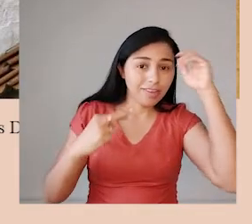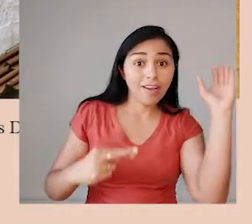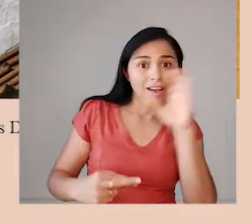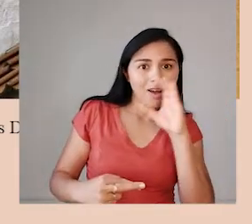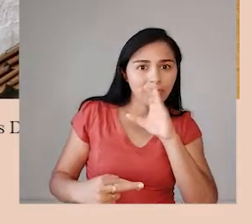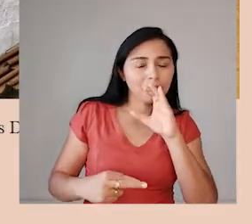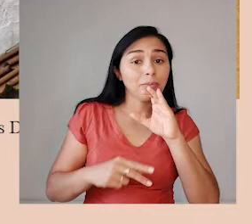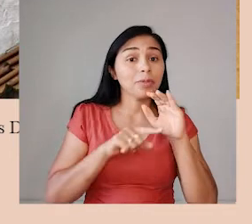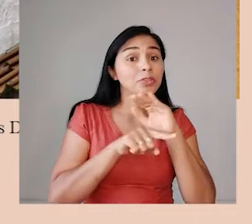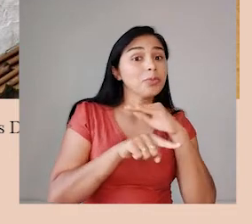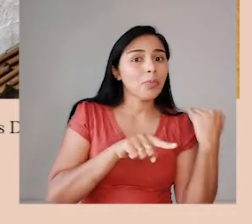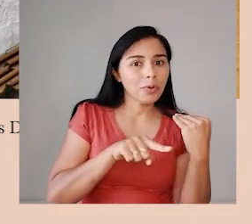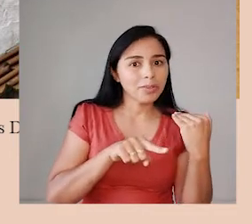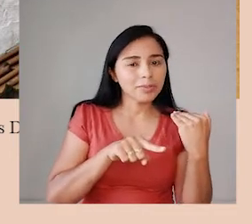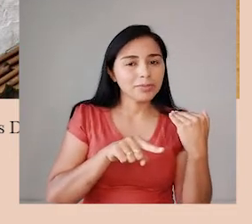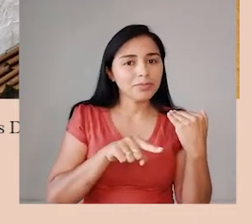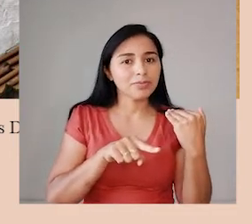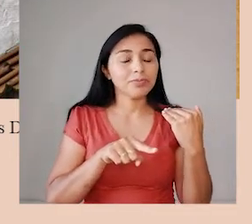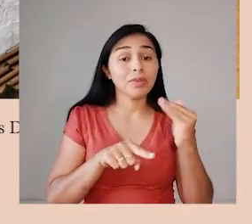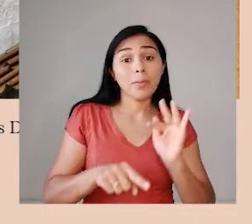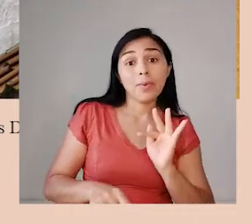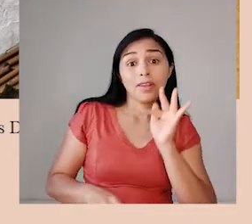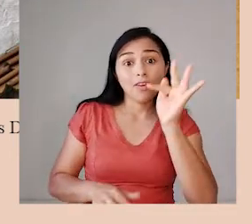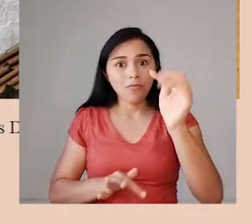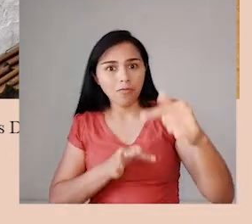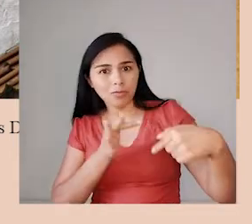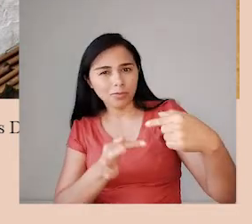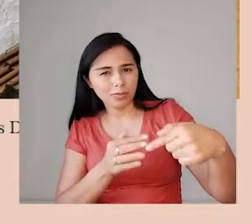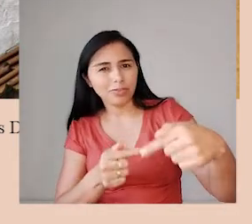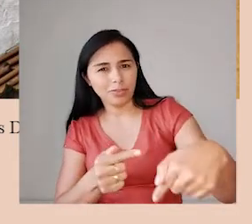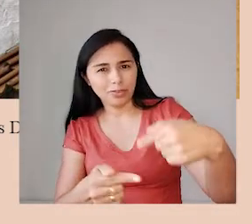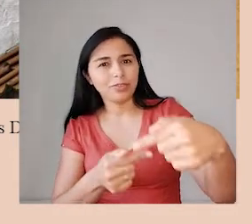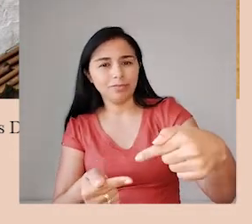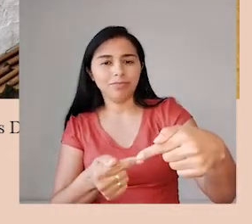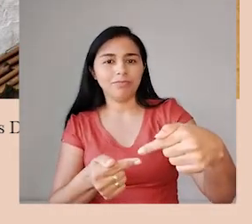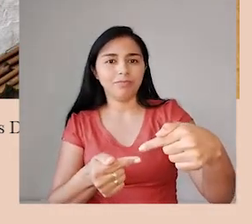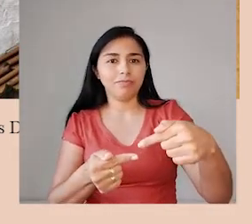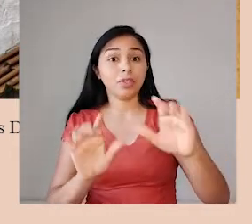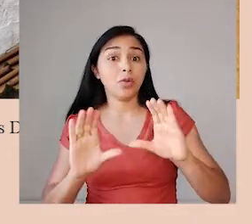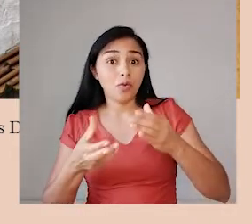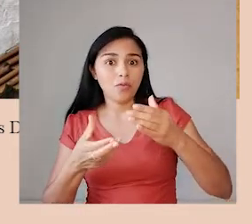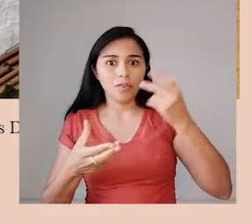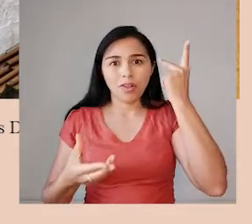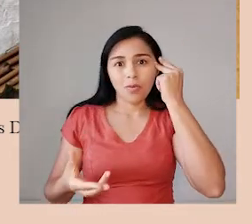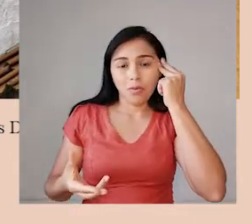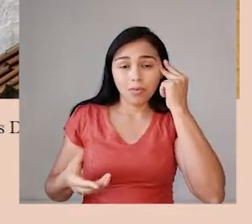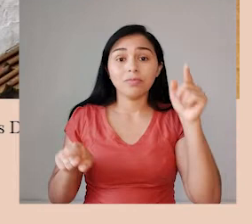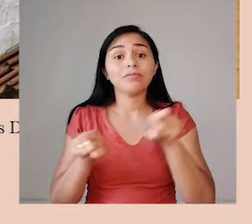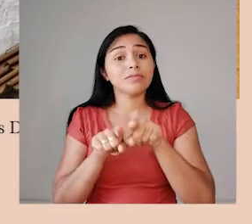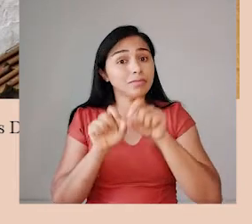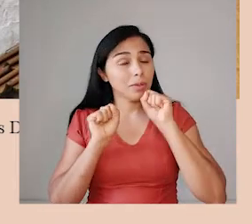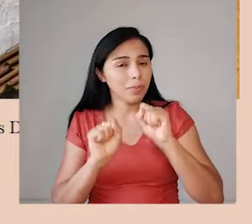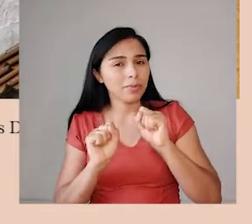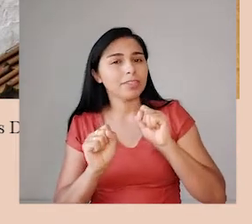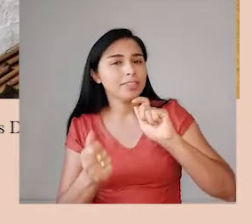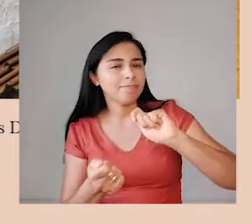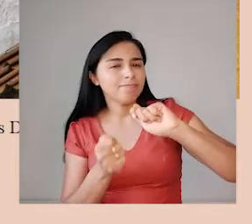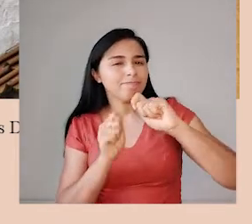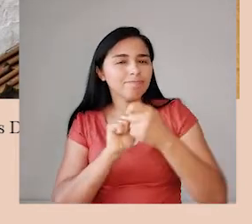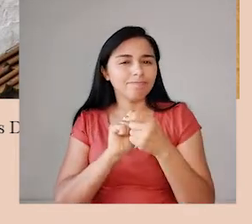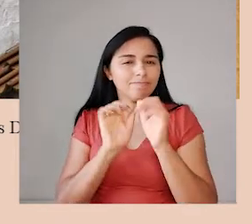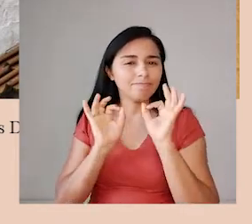as futuras gerações de ovelhas comuns também pudessem ser aperfeiçoadas na escultura. Então,